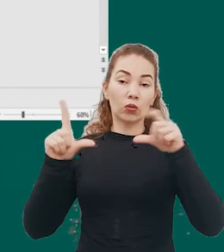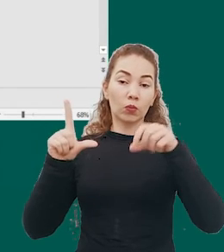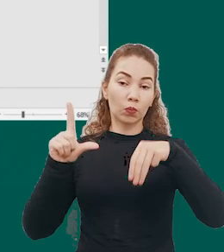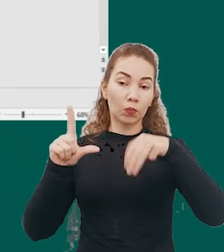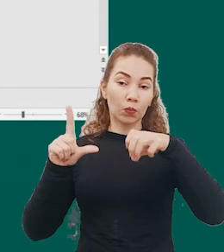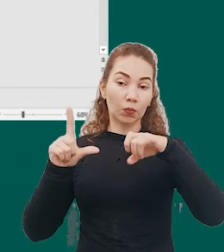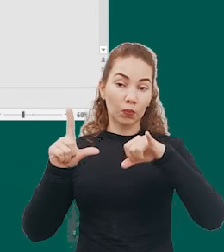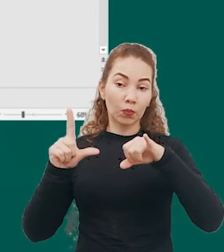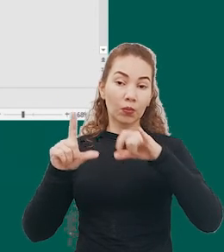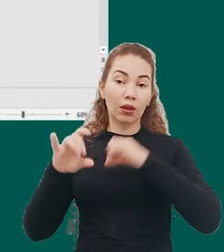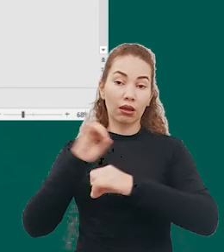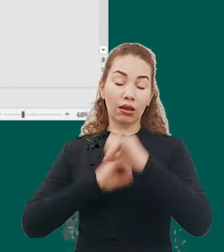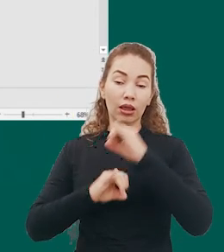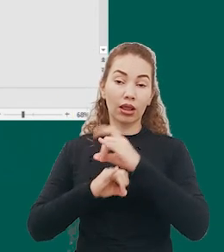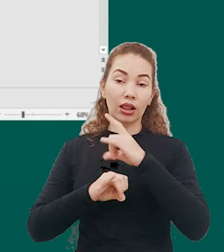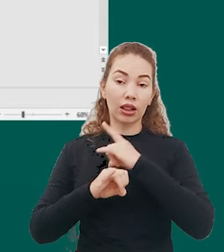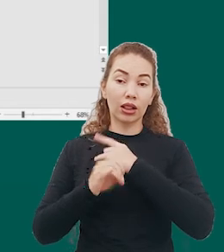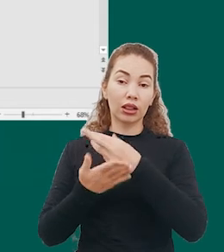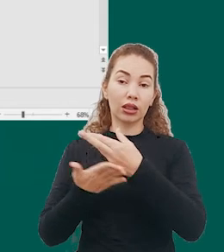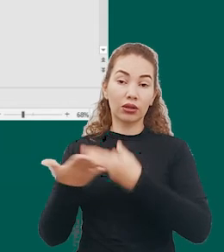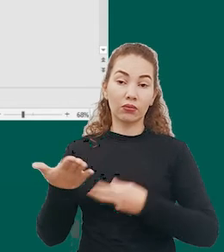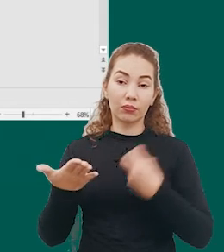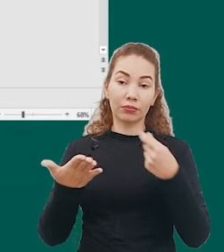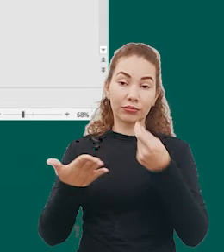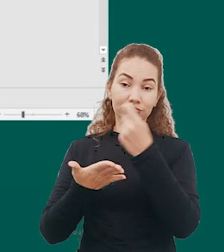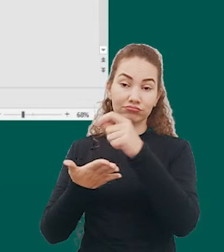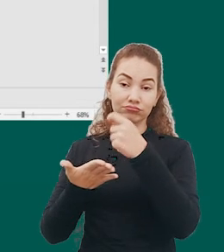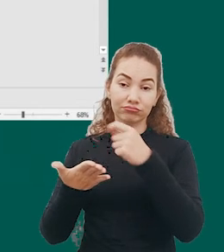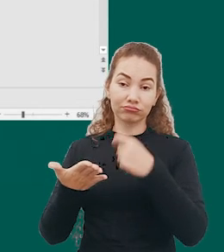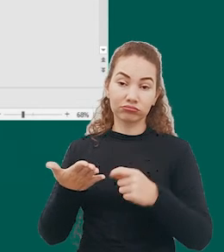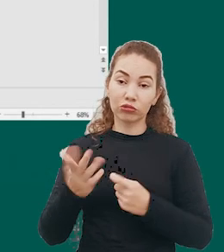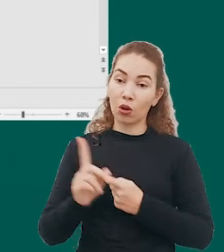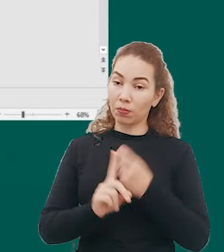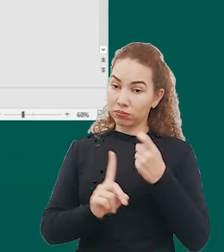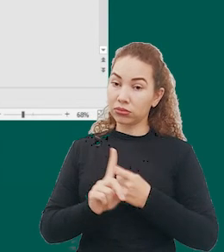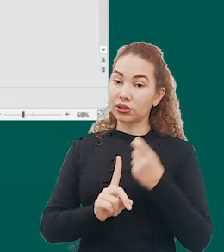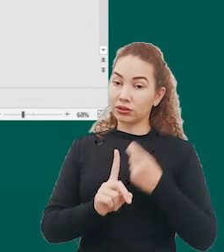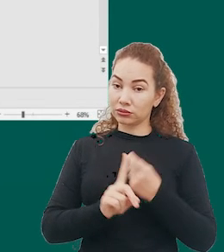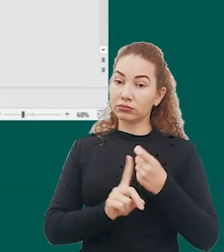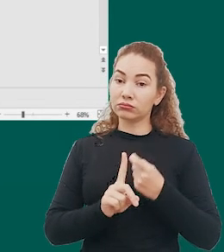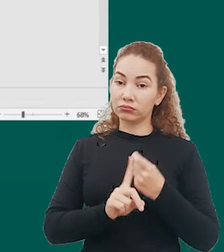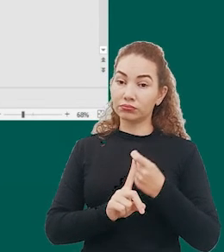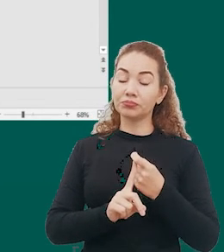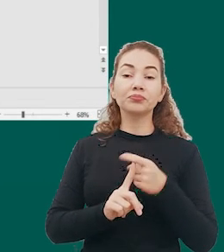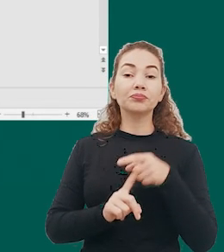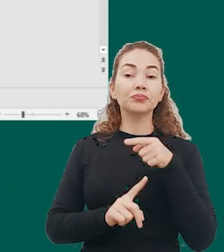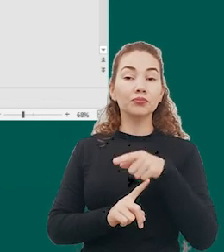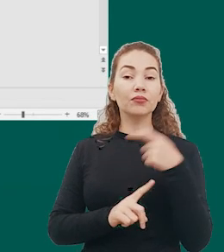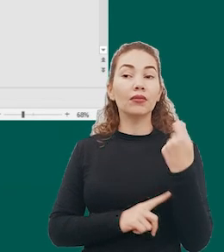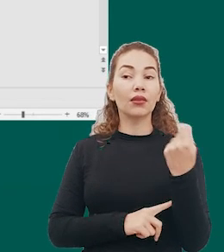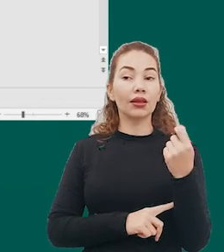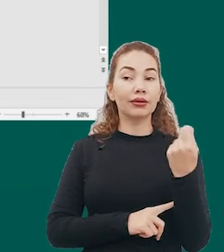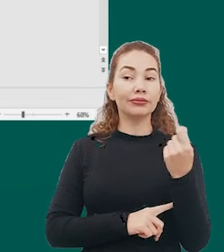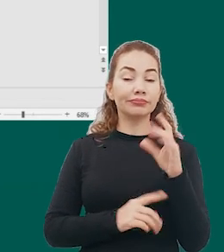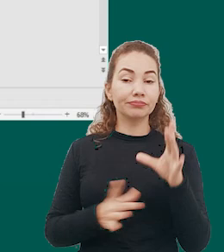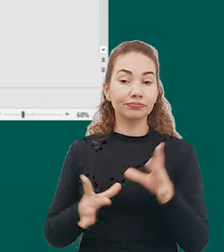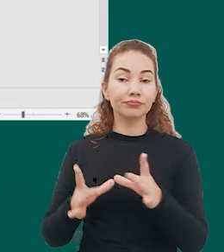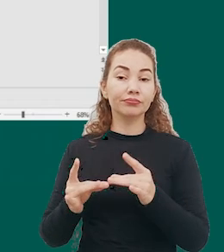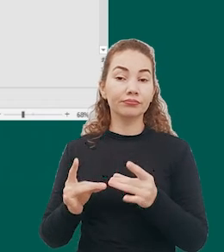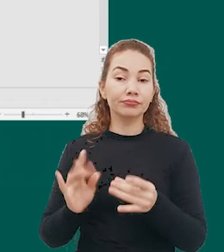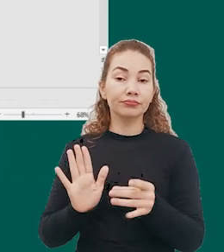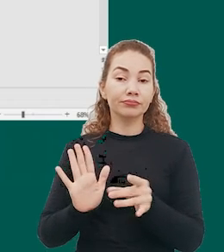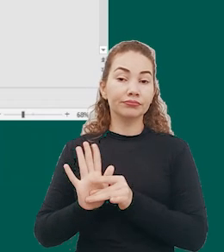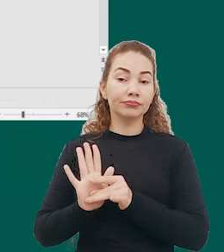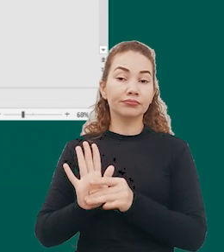nós temos um relatório que o MEI deve preencher mensalmente e ele deve anexar,